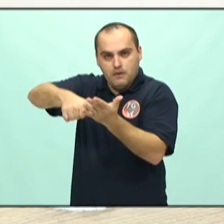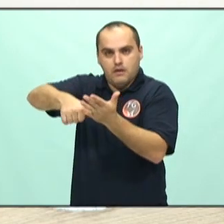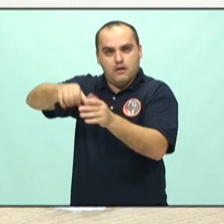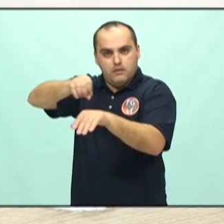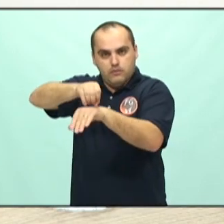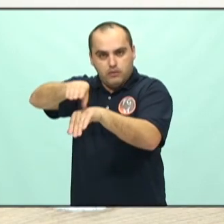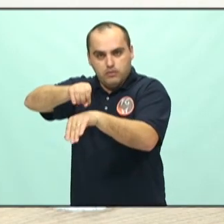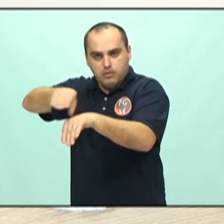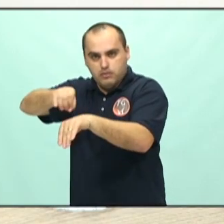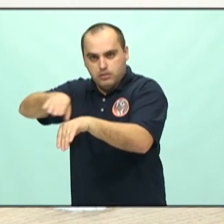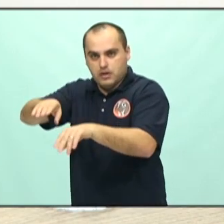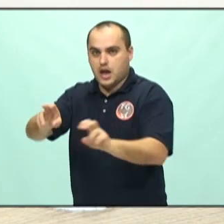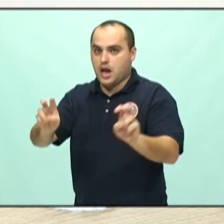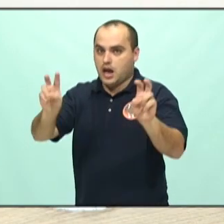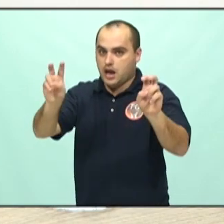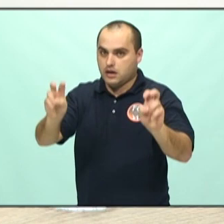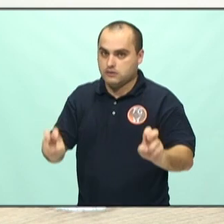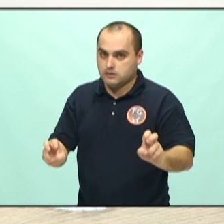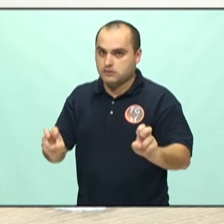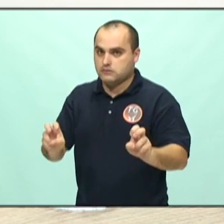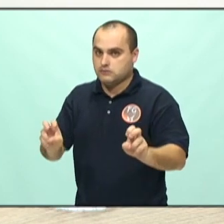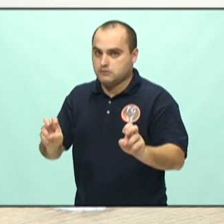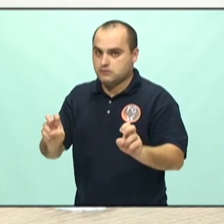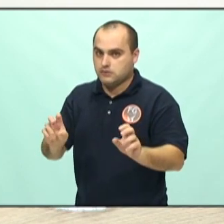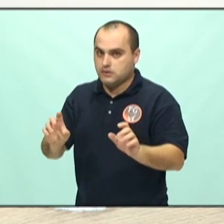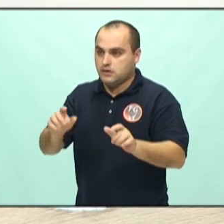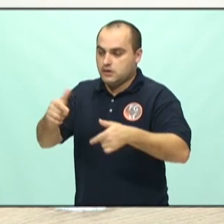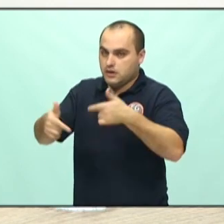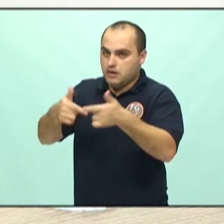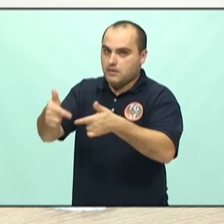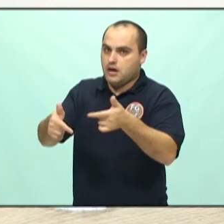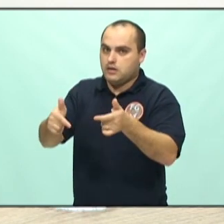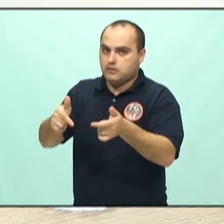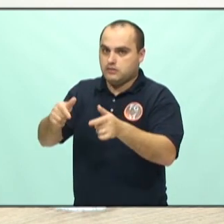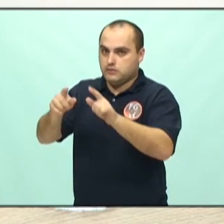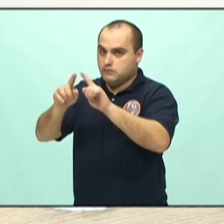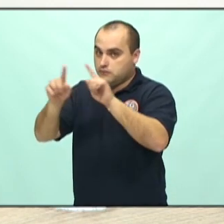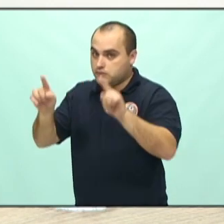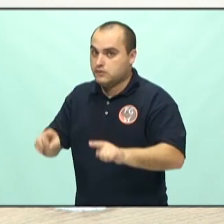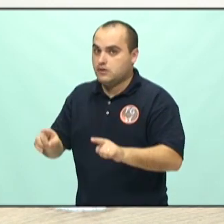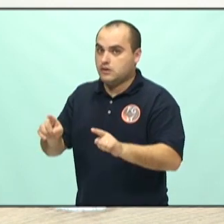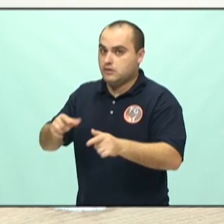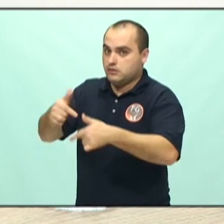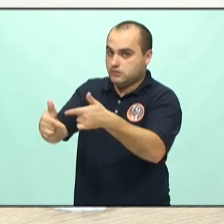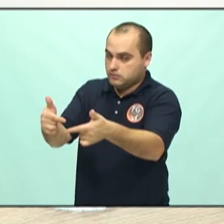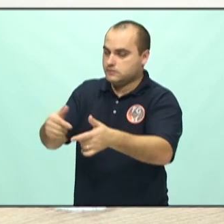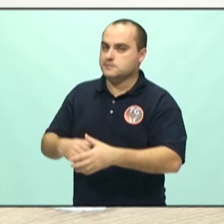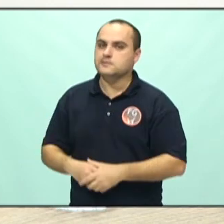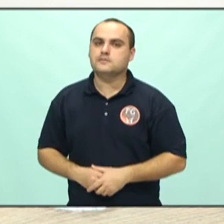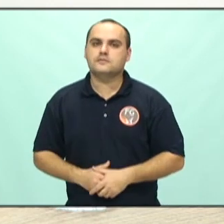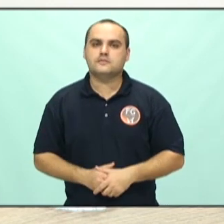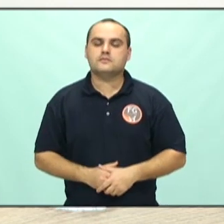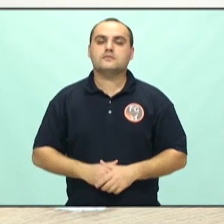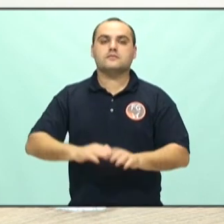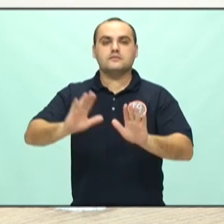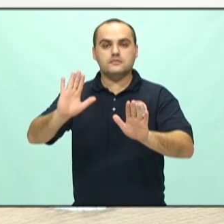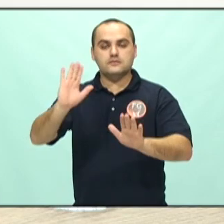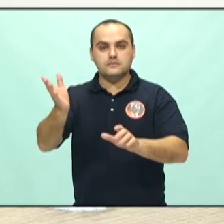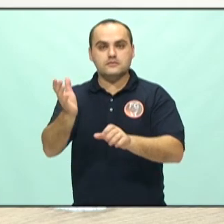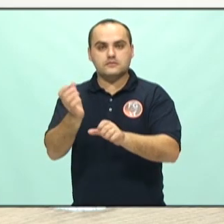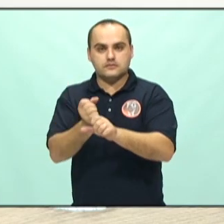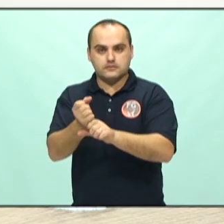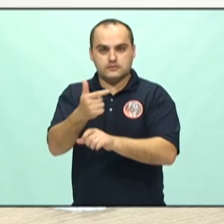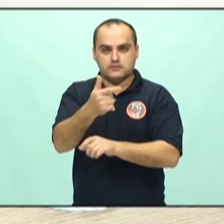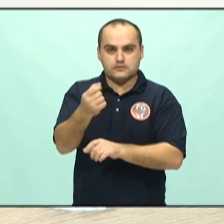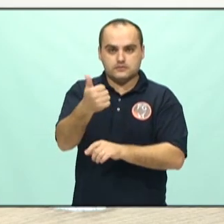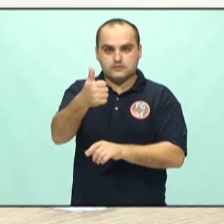para as questões relacionadas ao vínculo de emprego, questões funcionais, e desde que nós assumimos a direção em 2017, esse atendimento